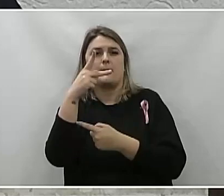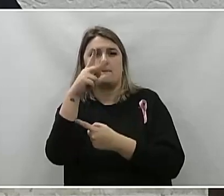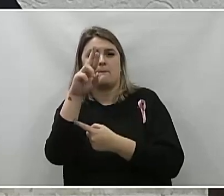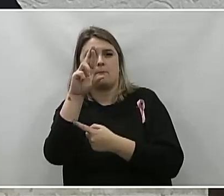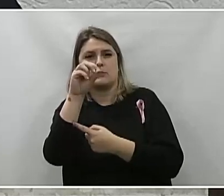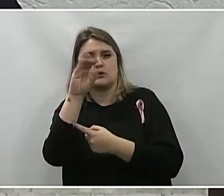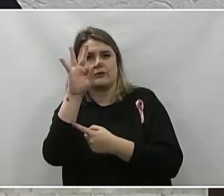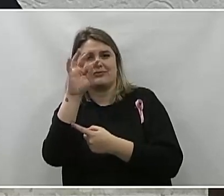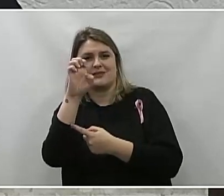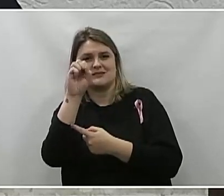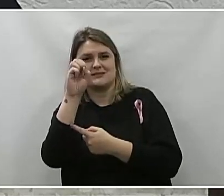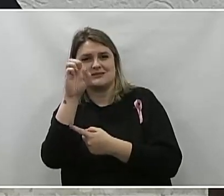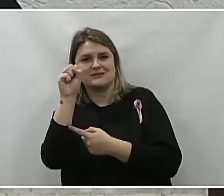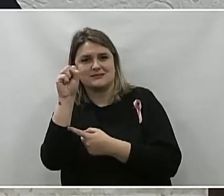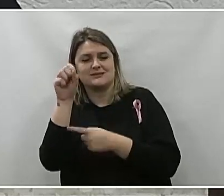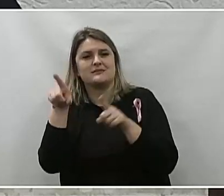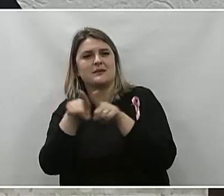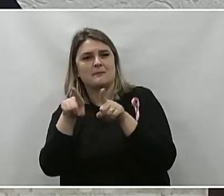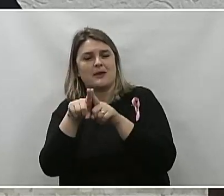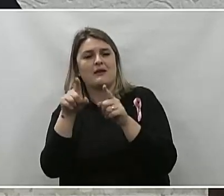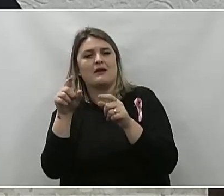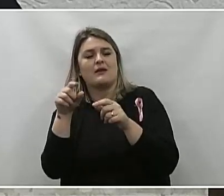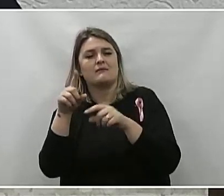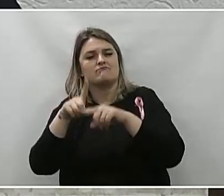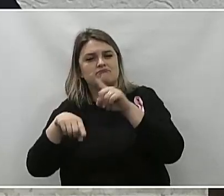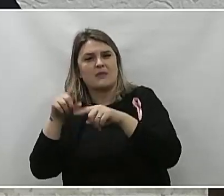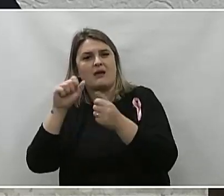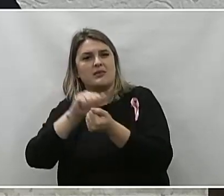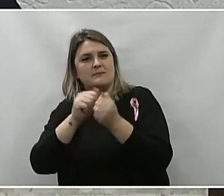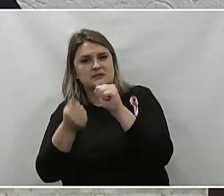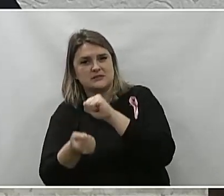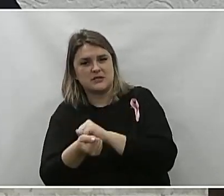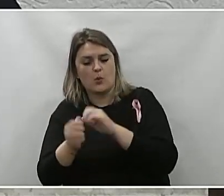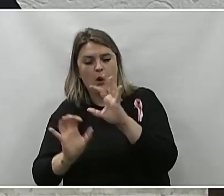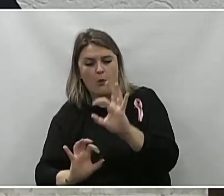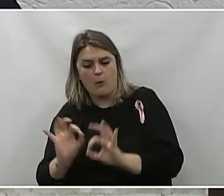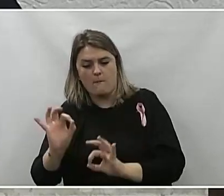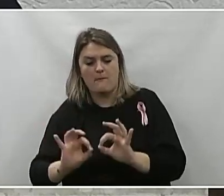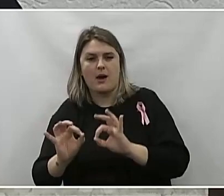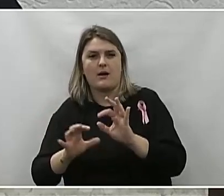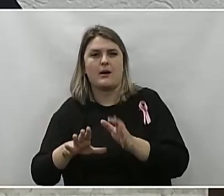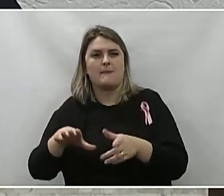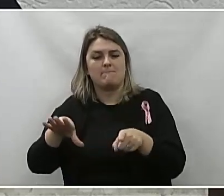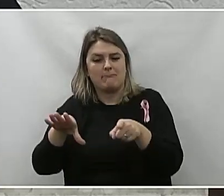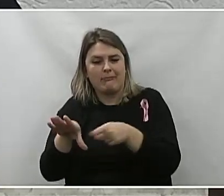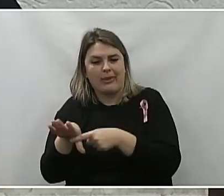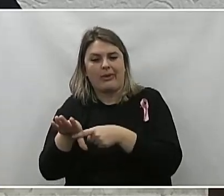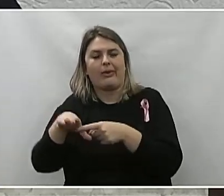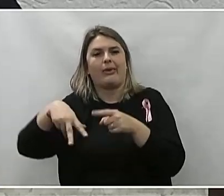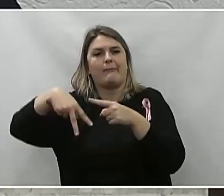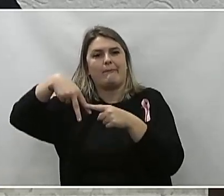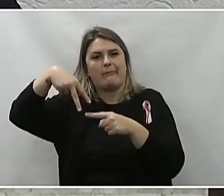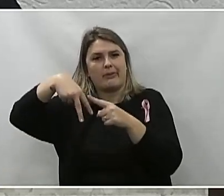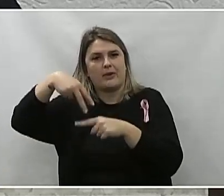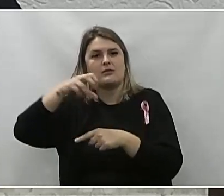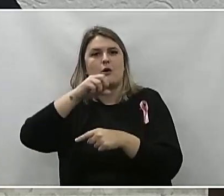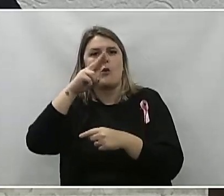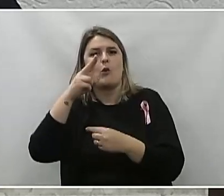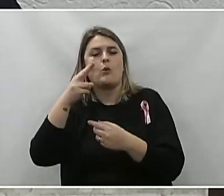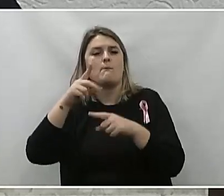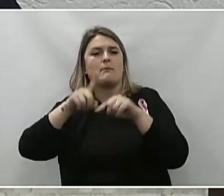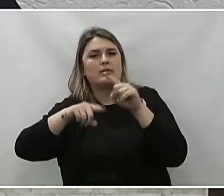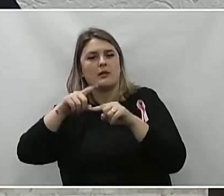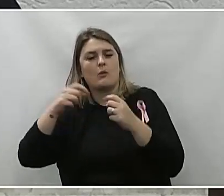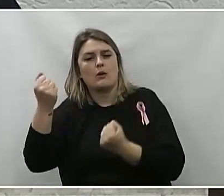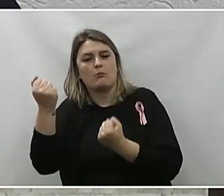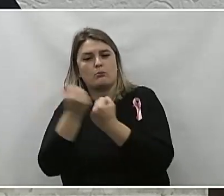ortopédicas e aparelhos para adaptação e correção dos membros e de auxílio a locomoção para